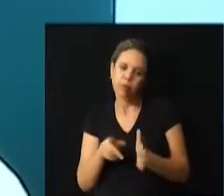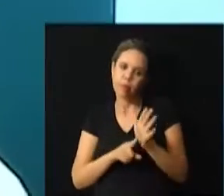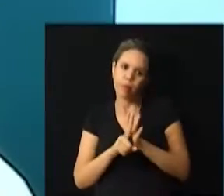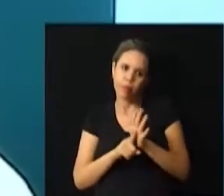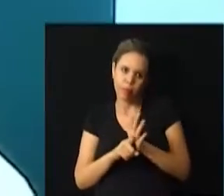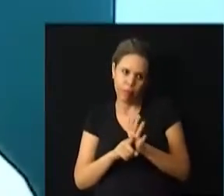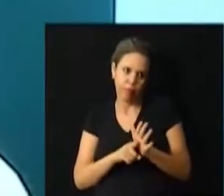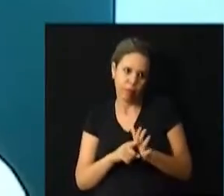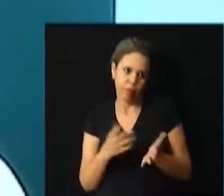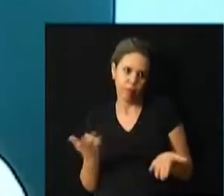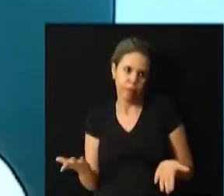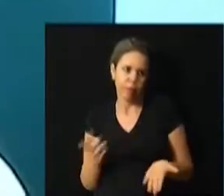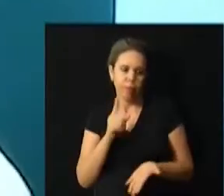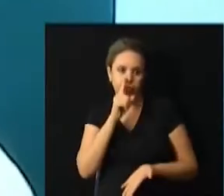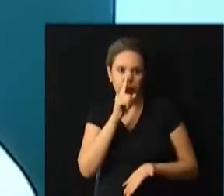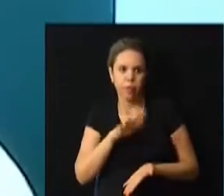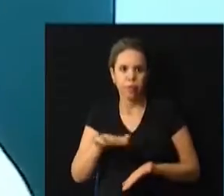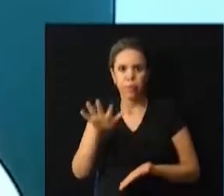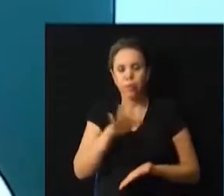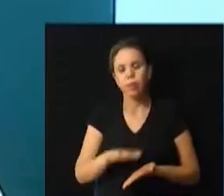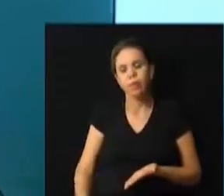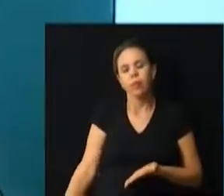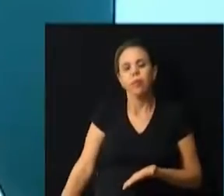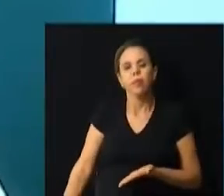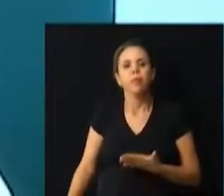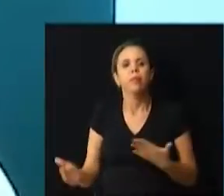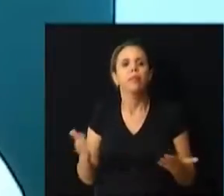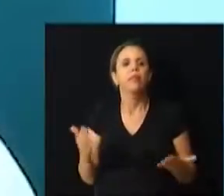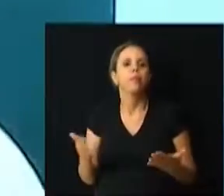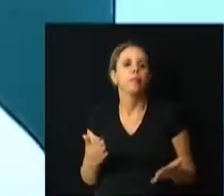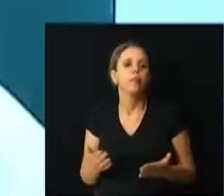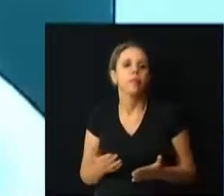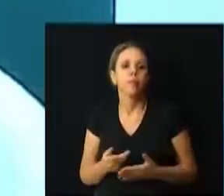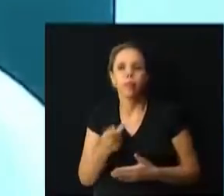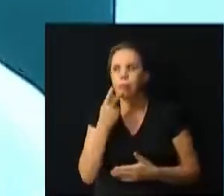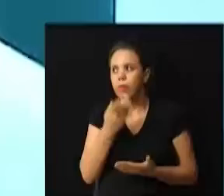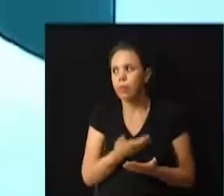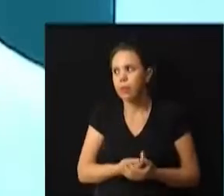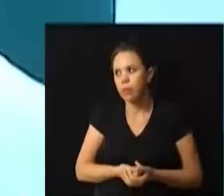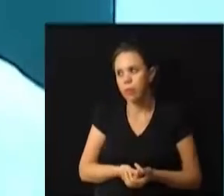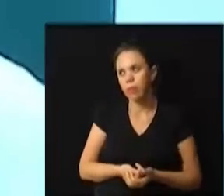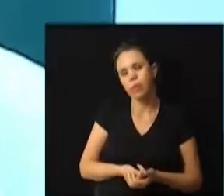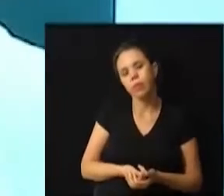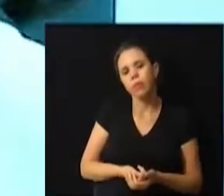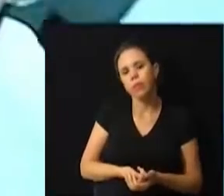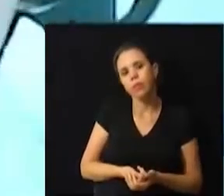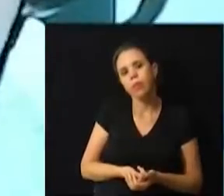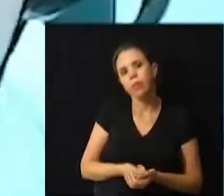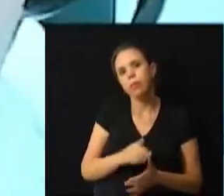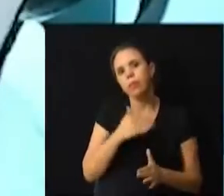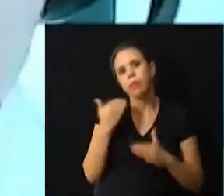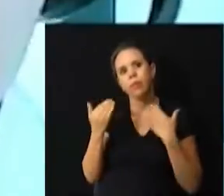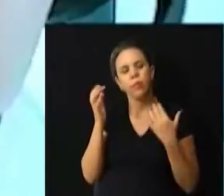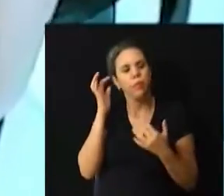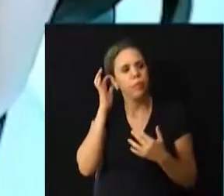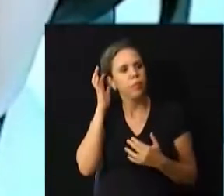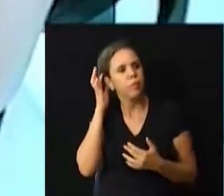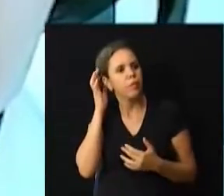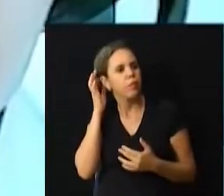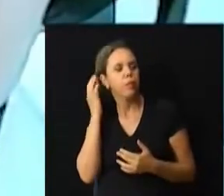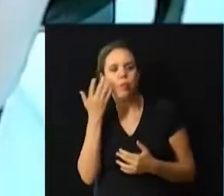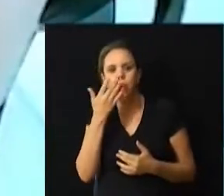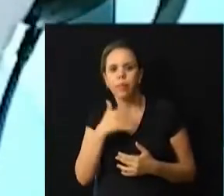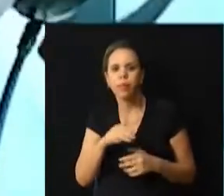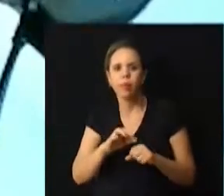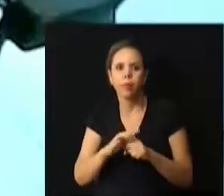realmente esses dados são verídicos, né? Fazendo aqui um paradigma com vocês sobre as mortes